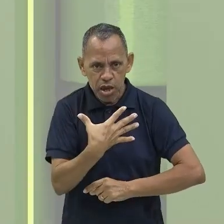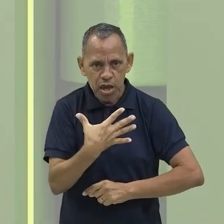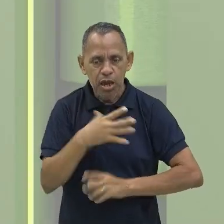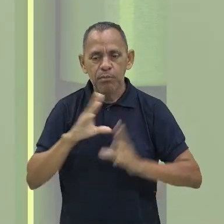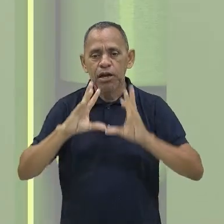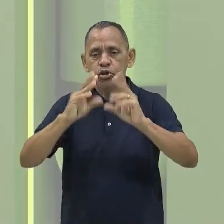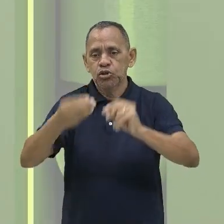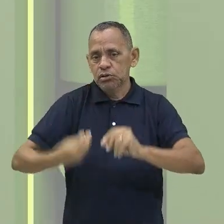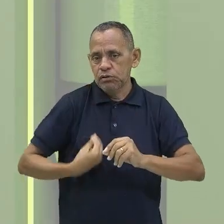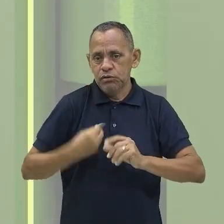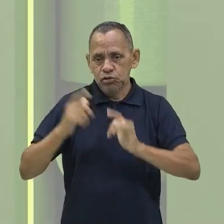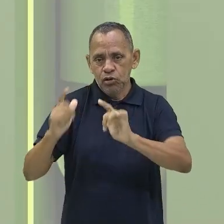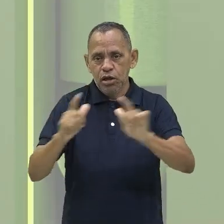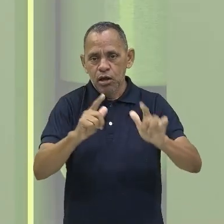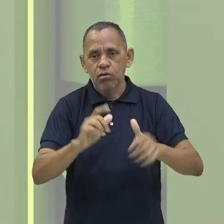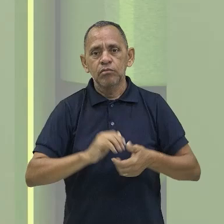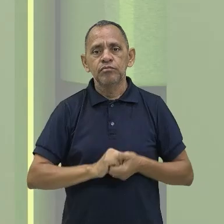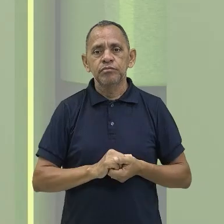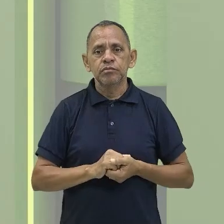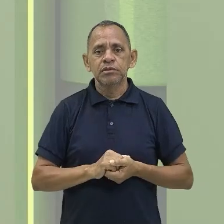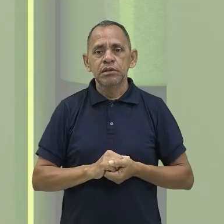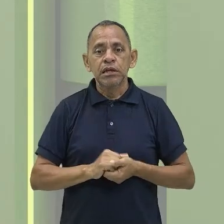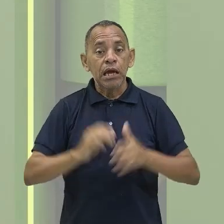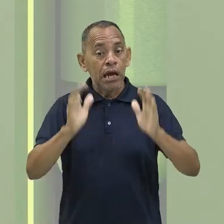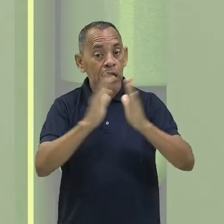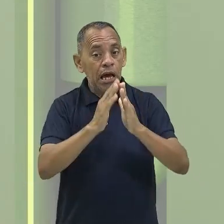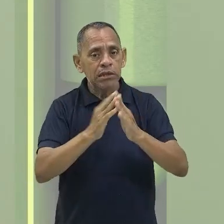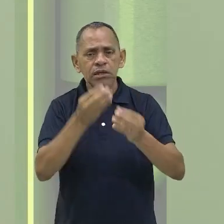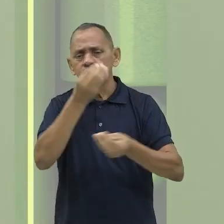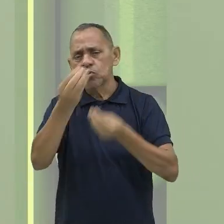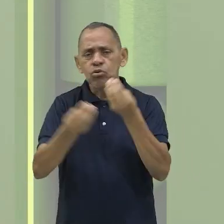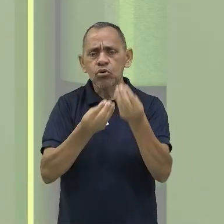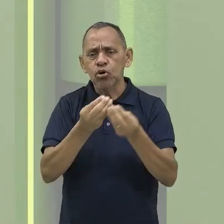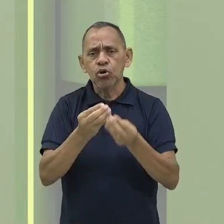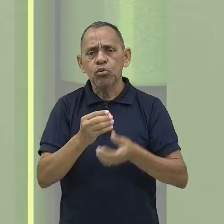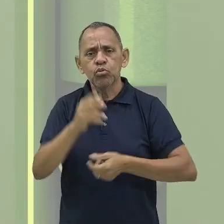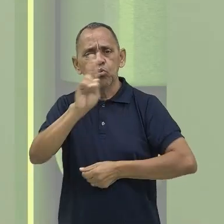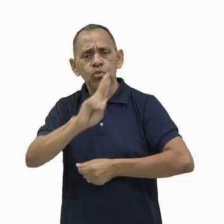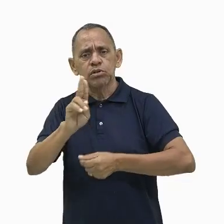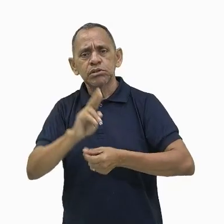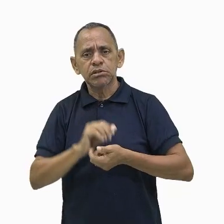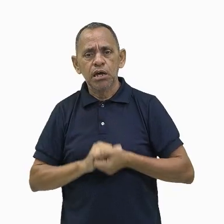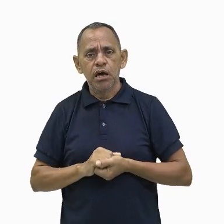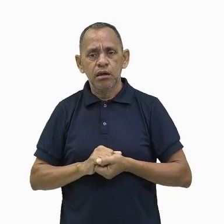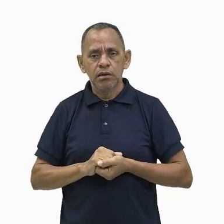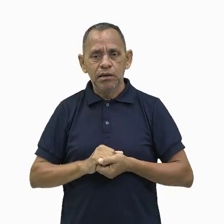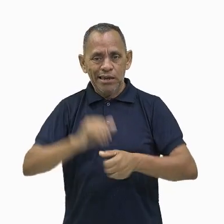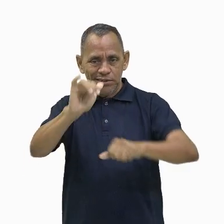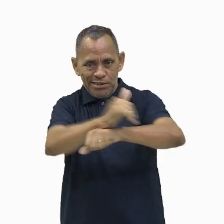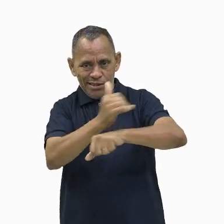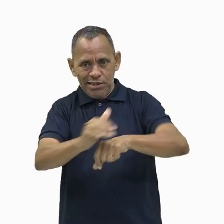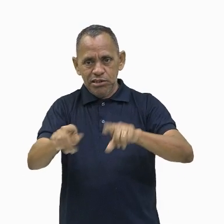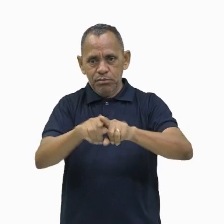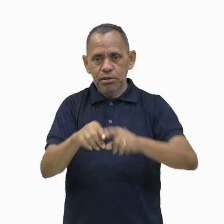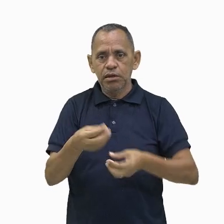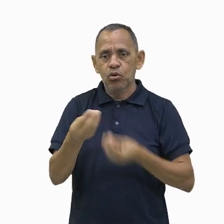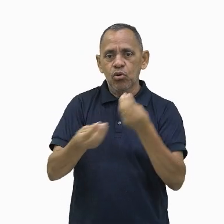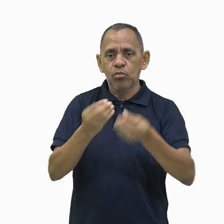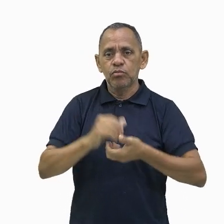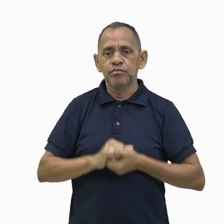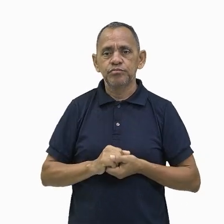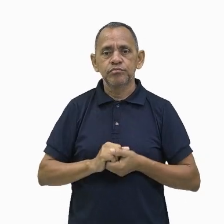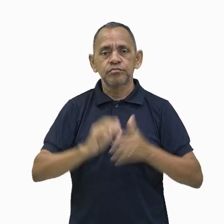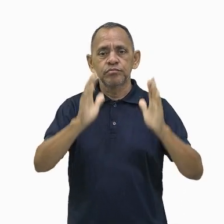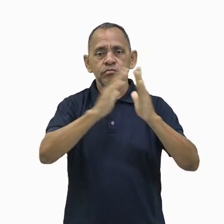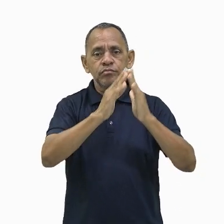se encontram. E na nossa casa, né? Como a gente pode aplicar esses 5S? Vamos ver? Pode ser, então,